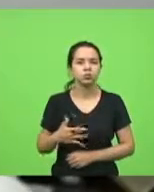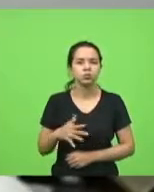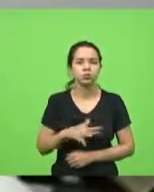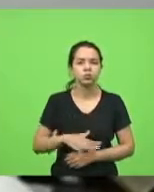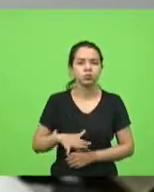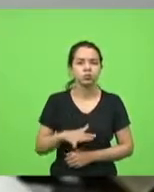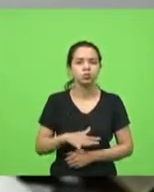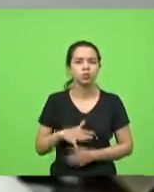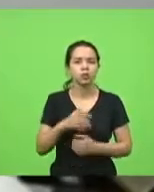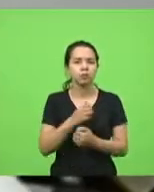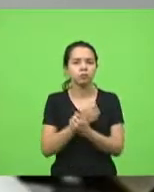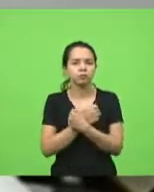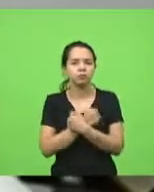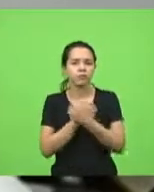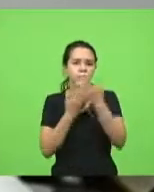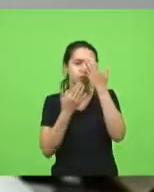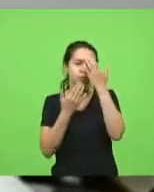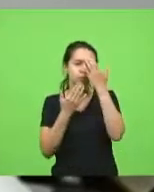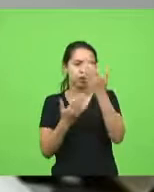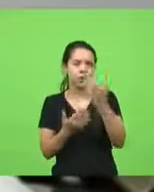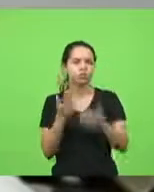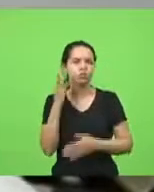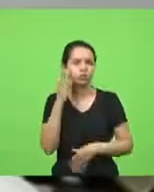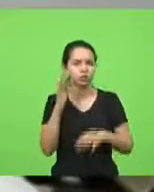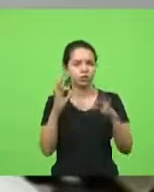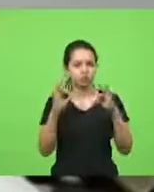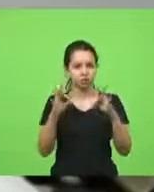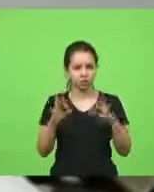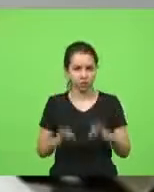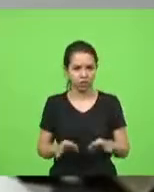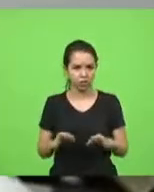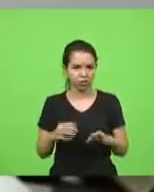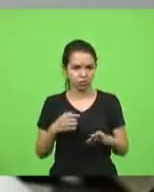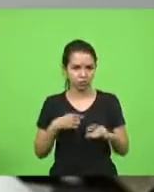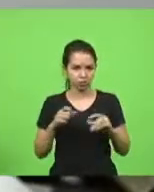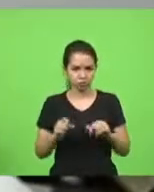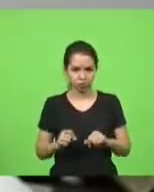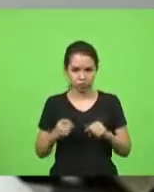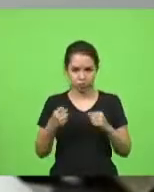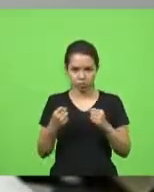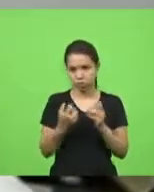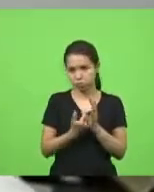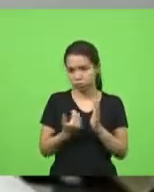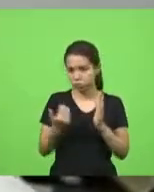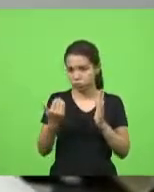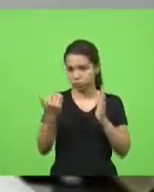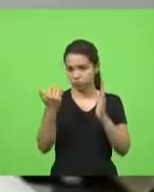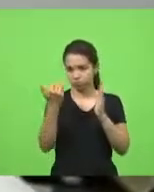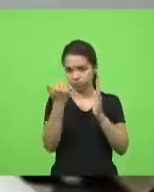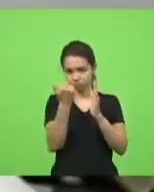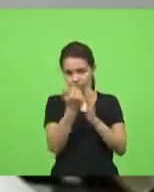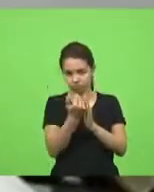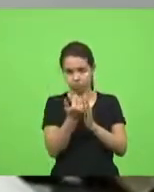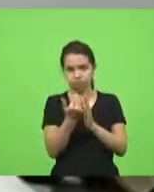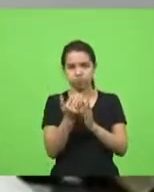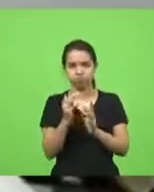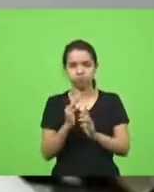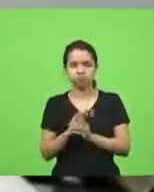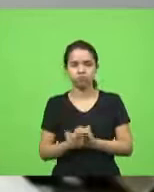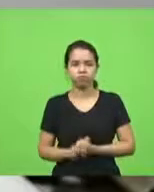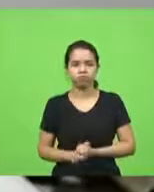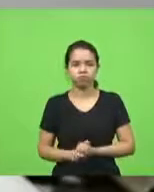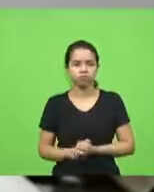obrigado, e tenho certeza de que tudo farei dentro das minhas possibilidades para aumentar esse